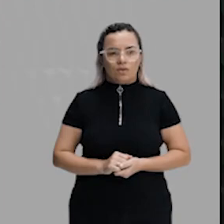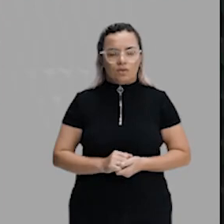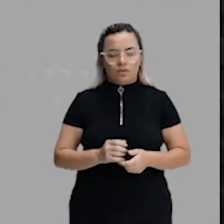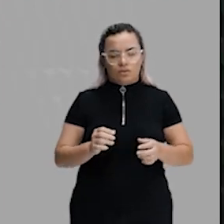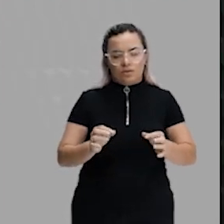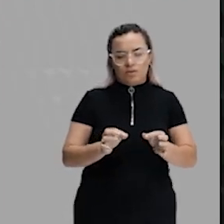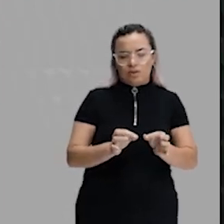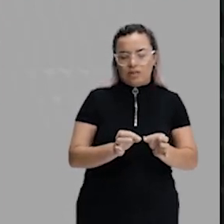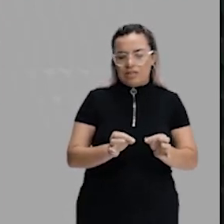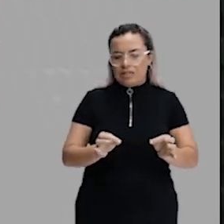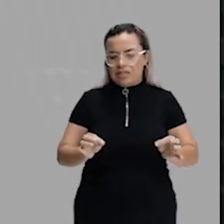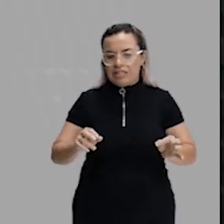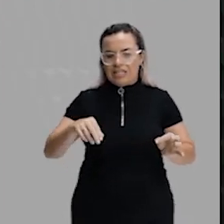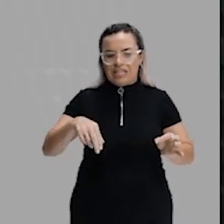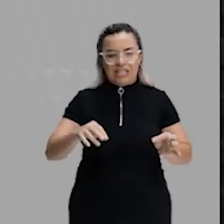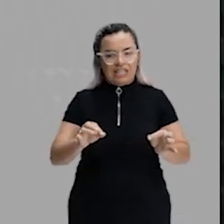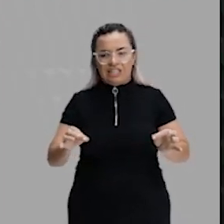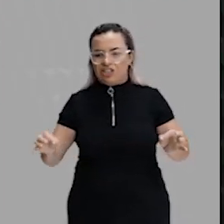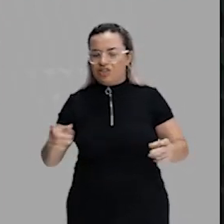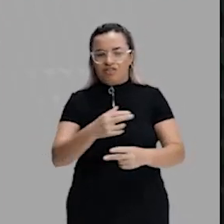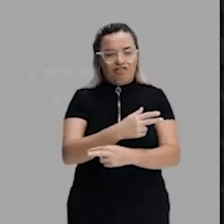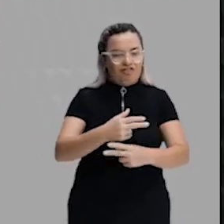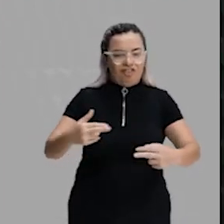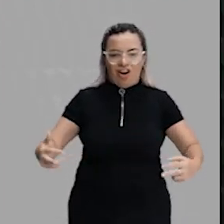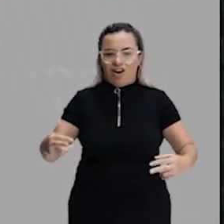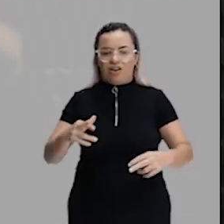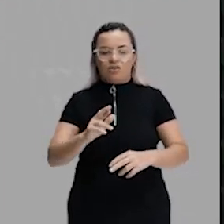tem N resistores desses, né?